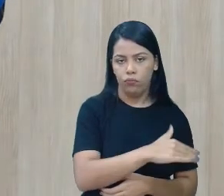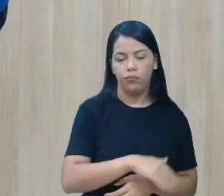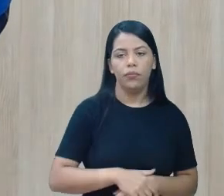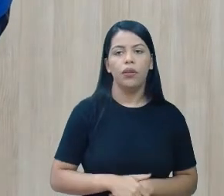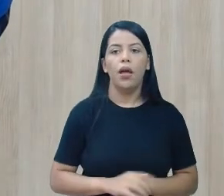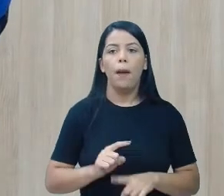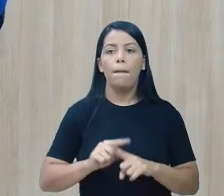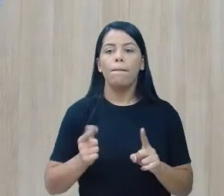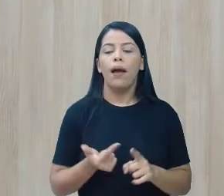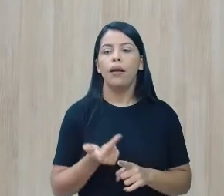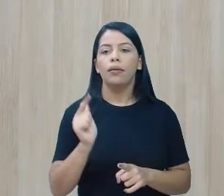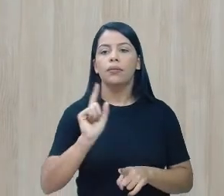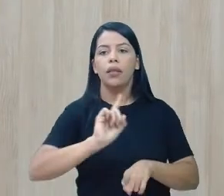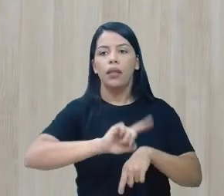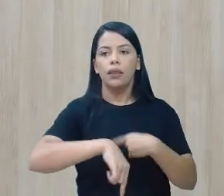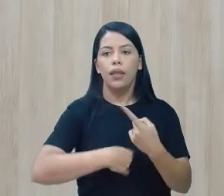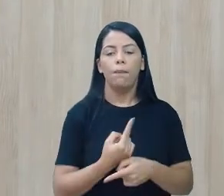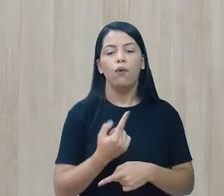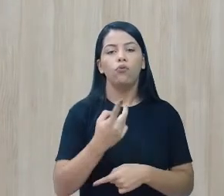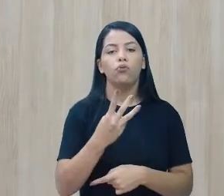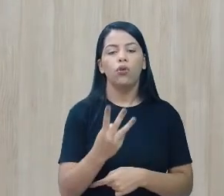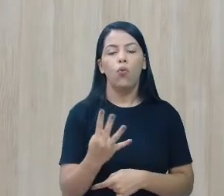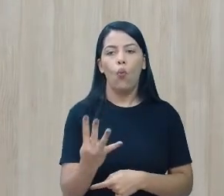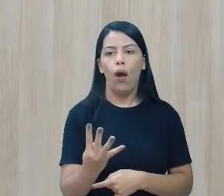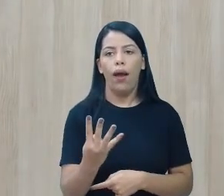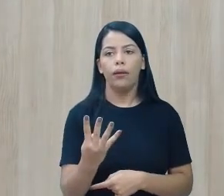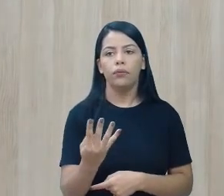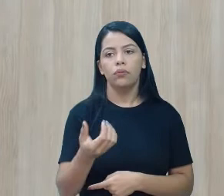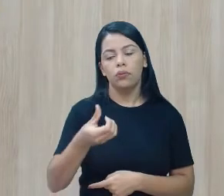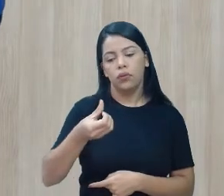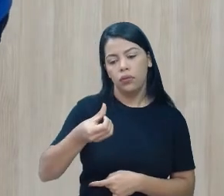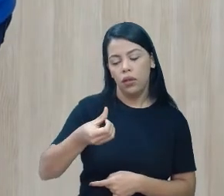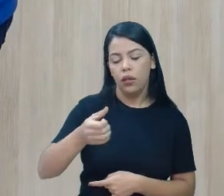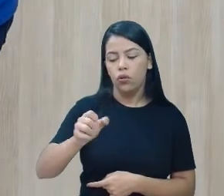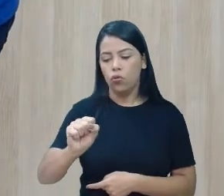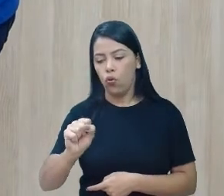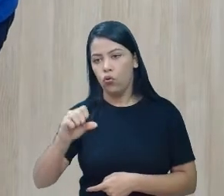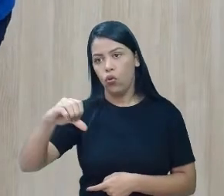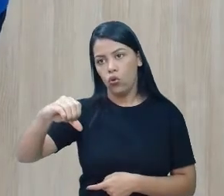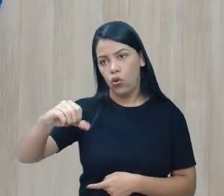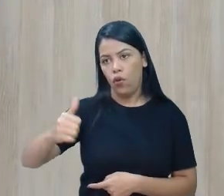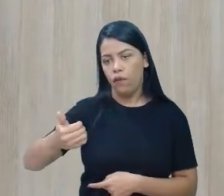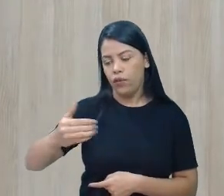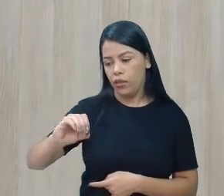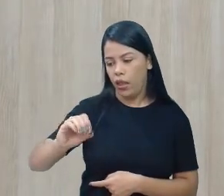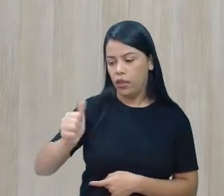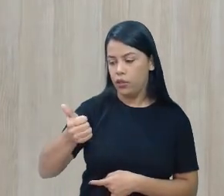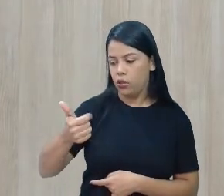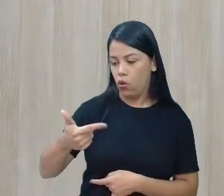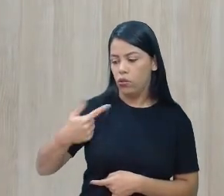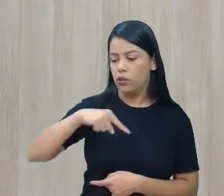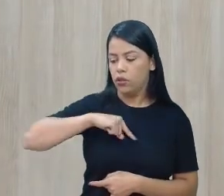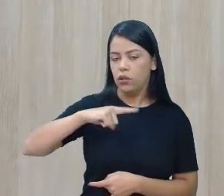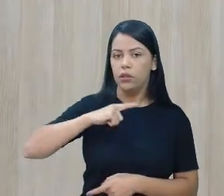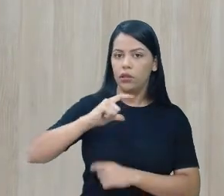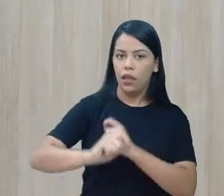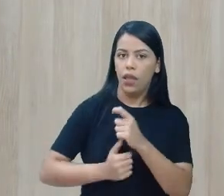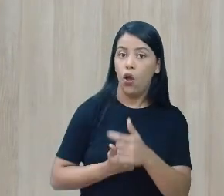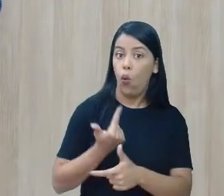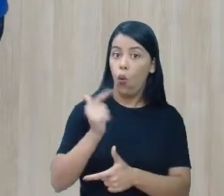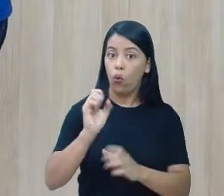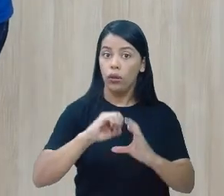coloquei ali, né, depois do 3, a gente tem o 4, o 6, o 8, 9, 10 e 12, a gente tem a